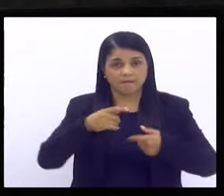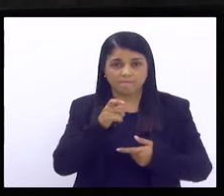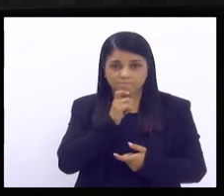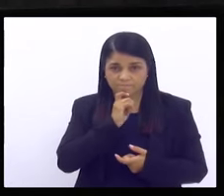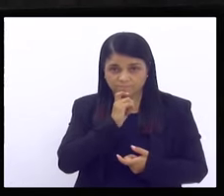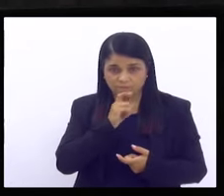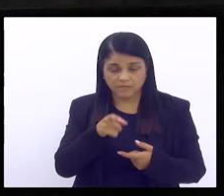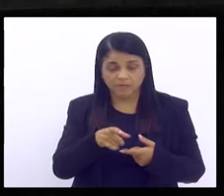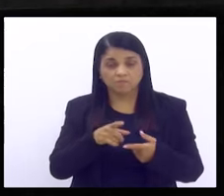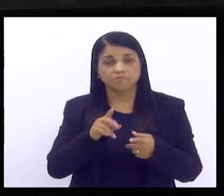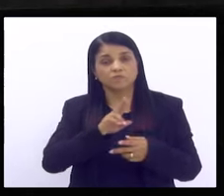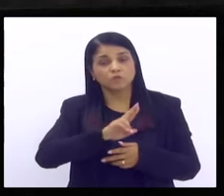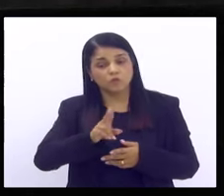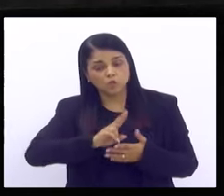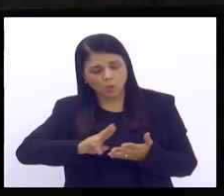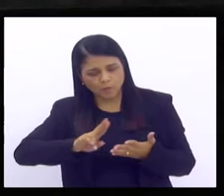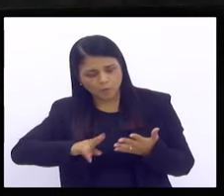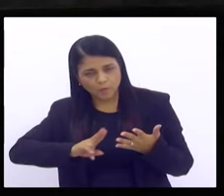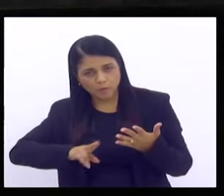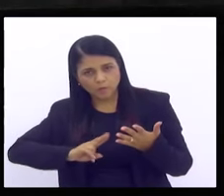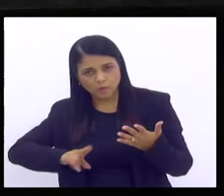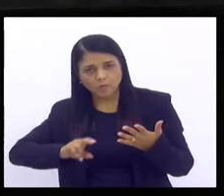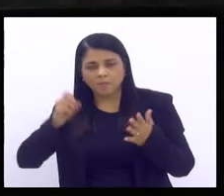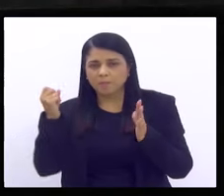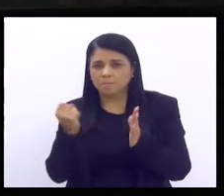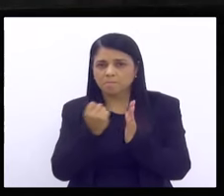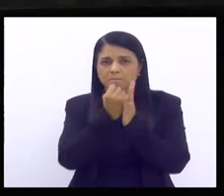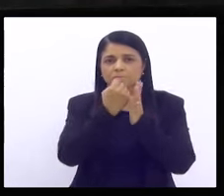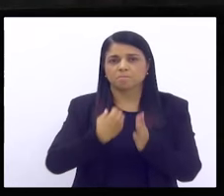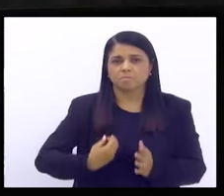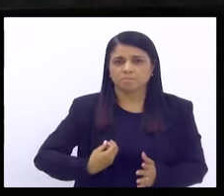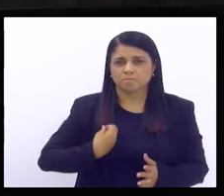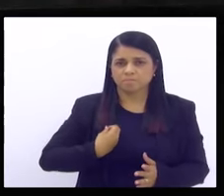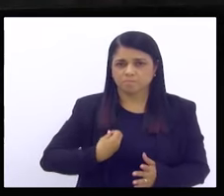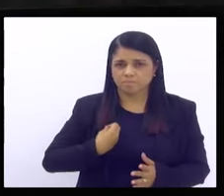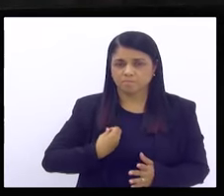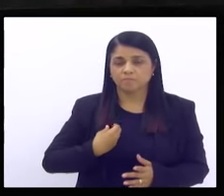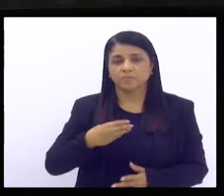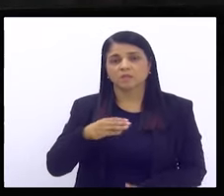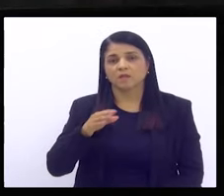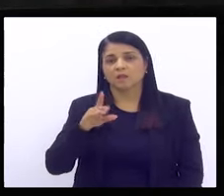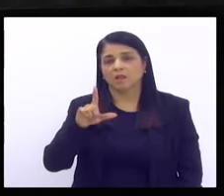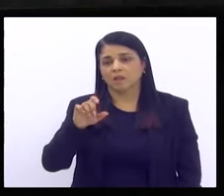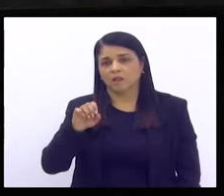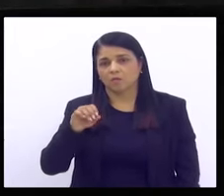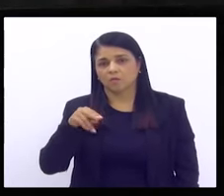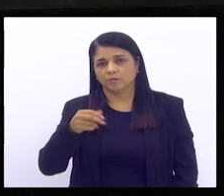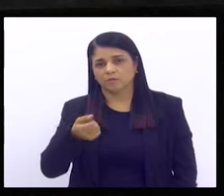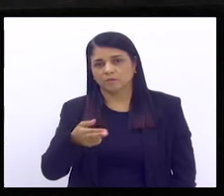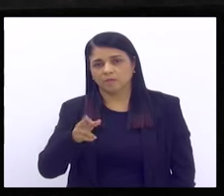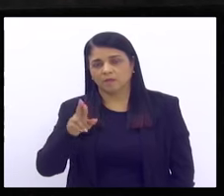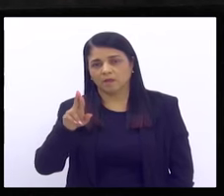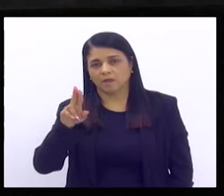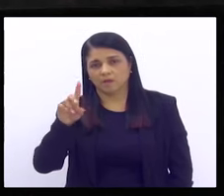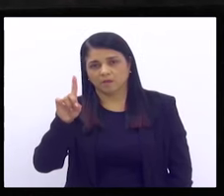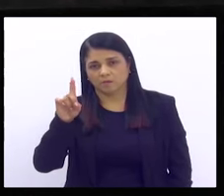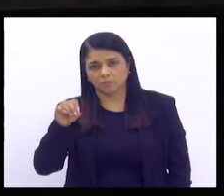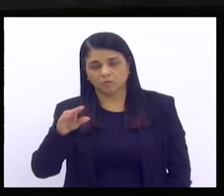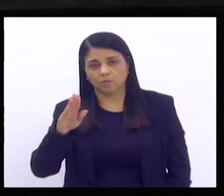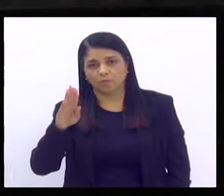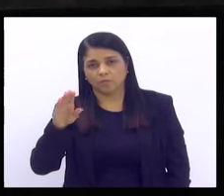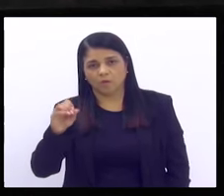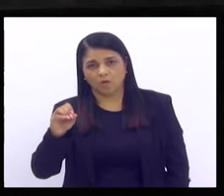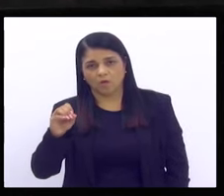nomes renomados, nomes que fizeram e que marcaram presença, como Leonardo Boff, como Frei Beto, como os